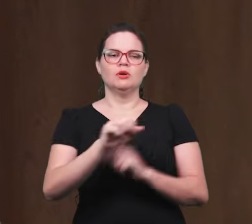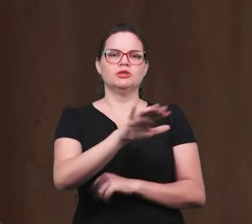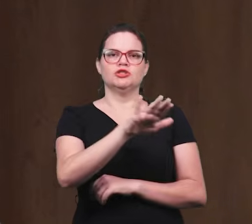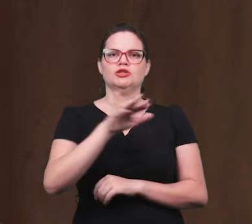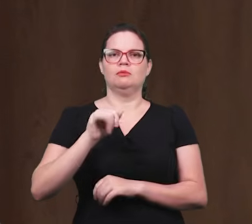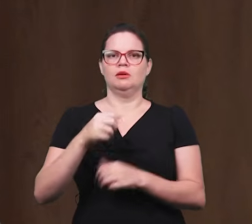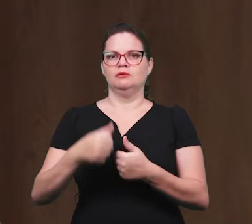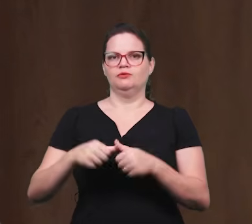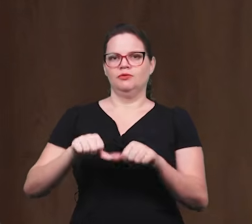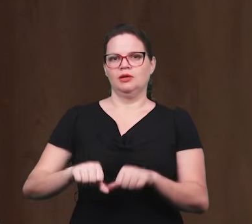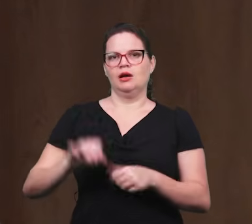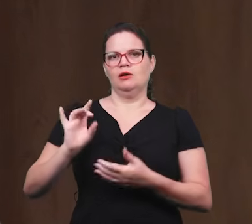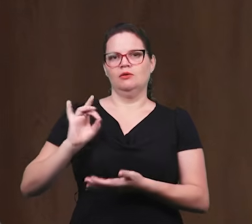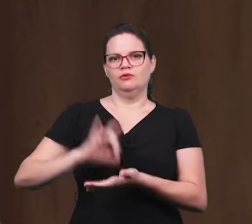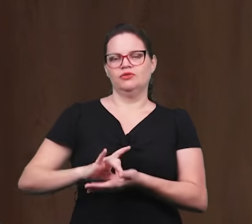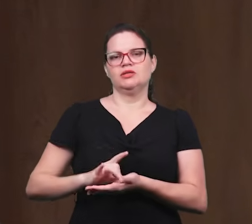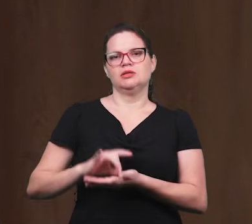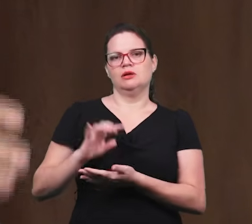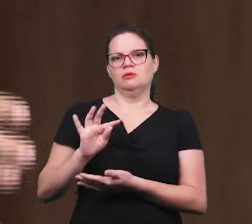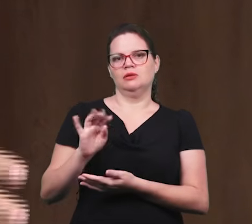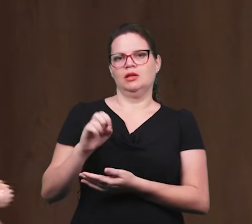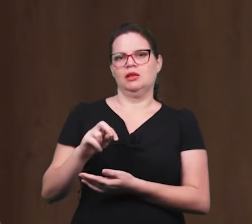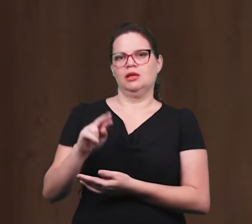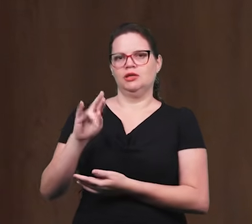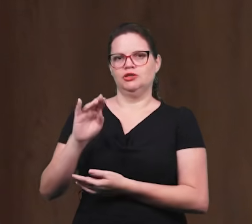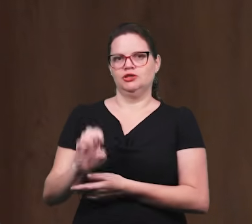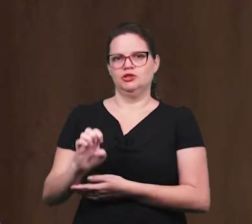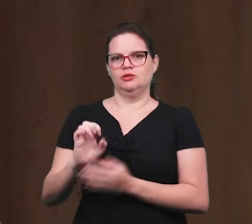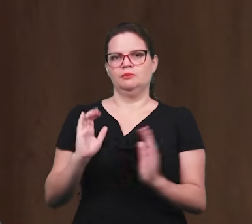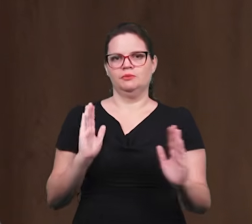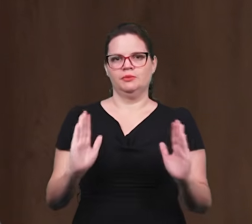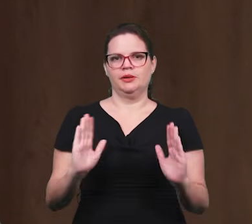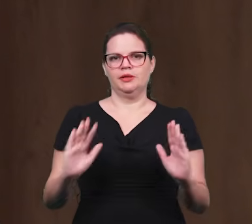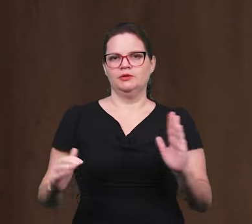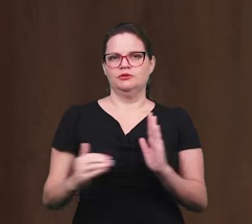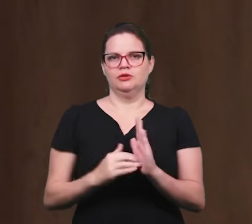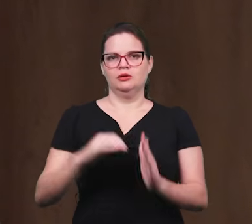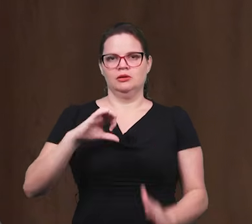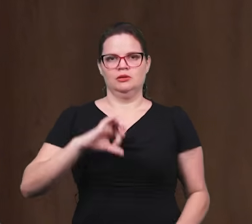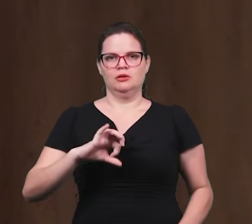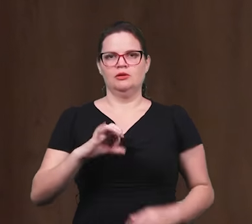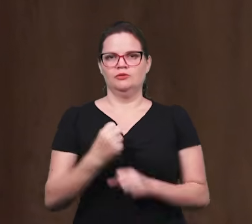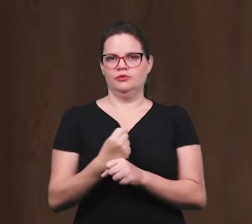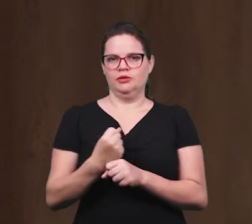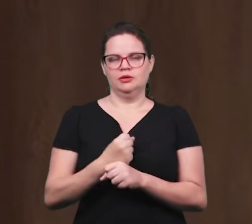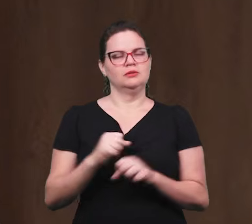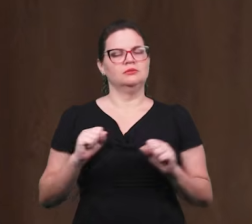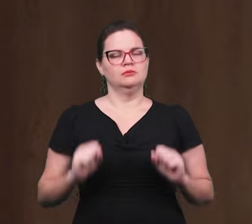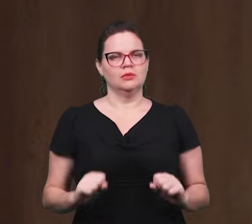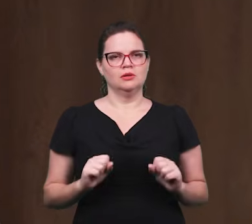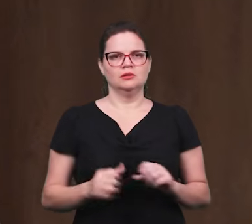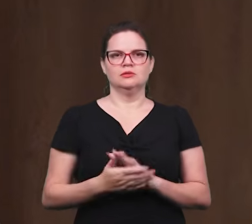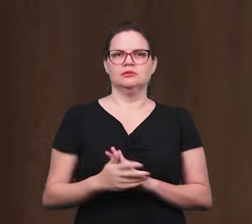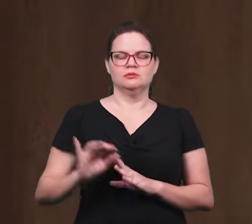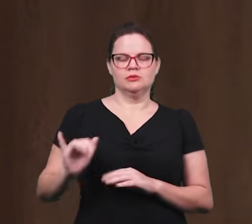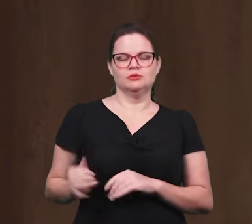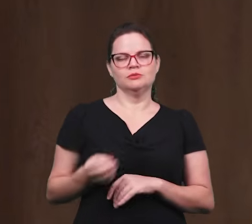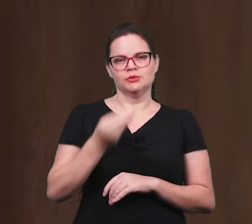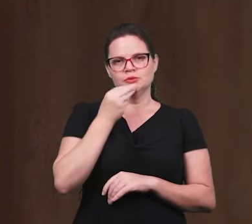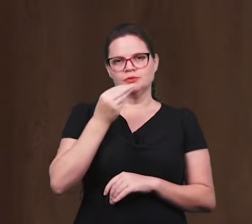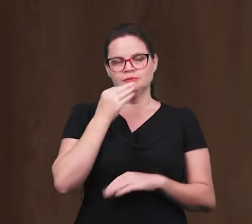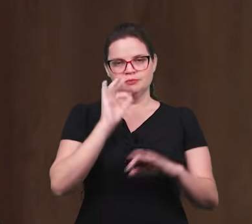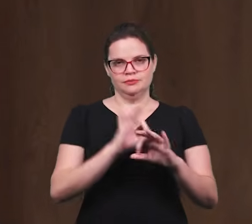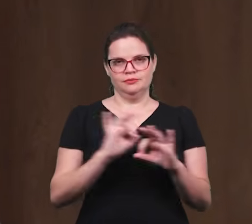e ficar como oficial, como tenente, durante um período também de até 9 anos. Então, é uma excelente